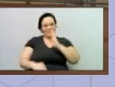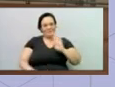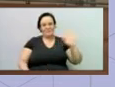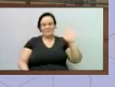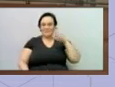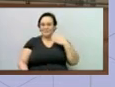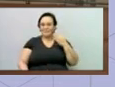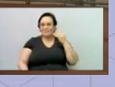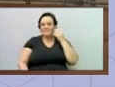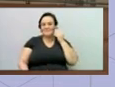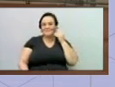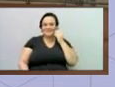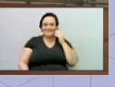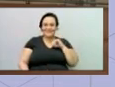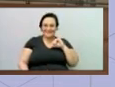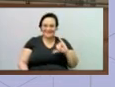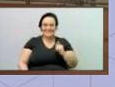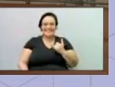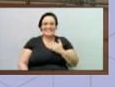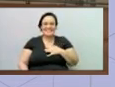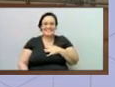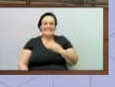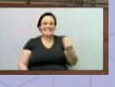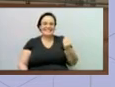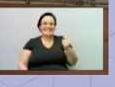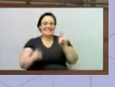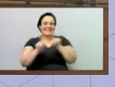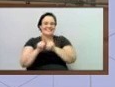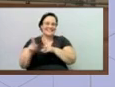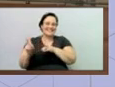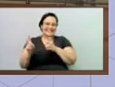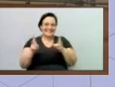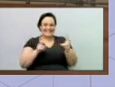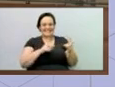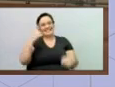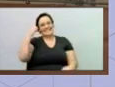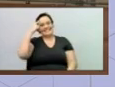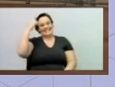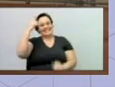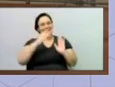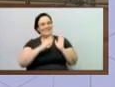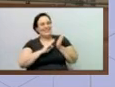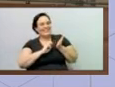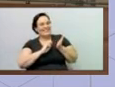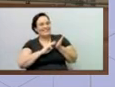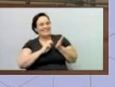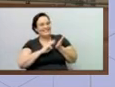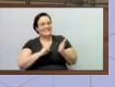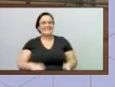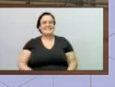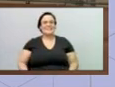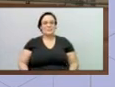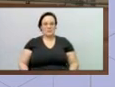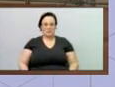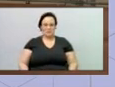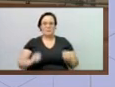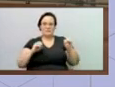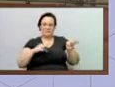pegar essas peças e acessórios essas percepções todas e criar alguma metodologia de ensino